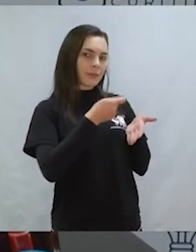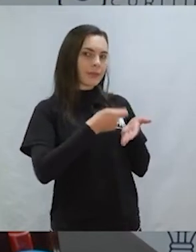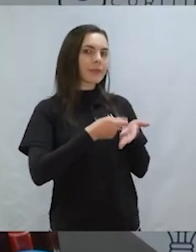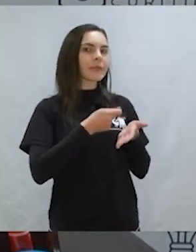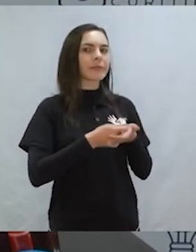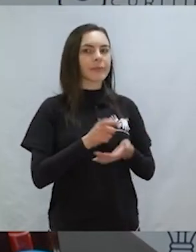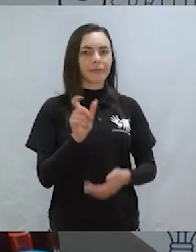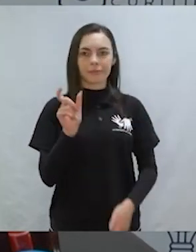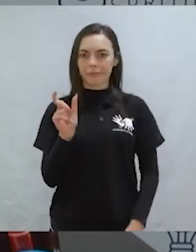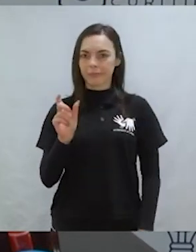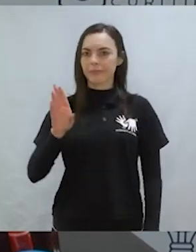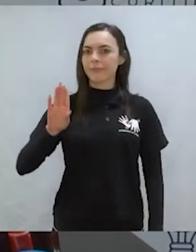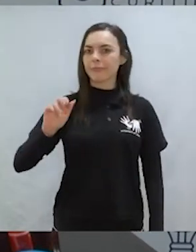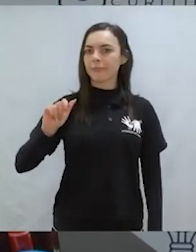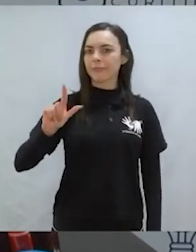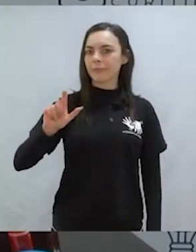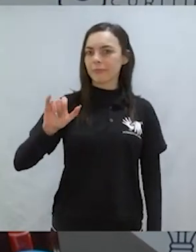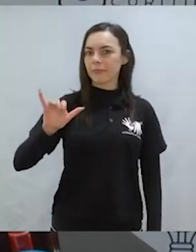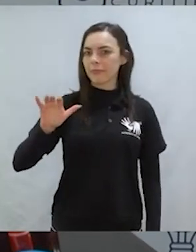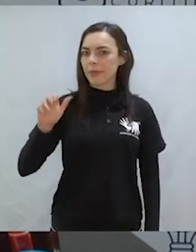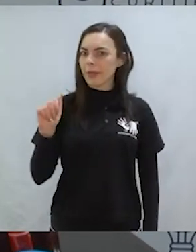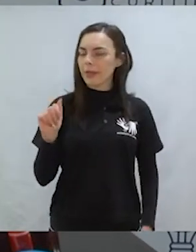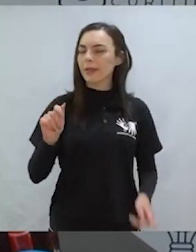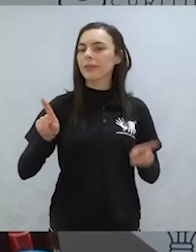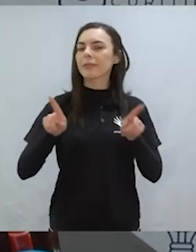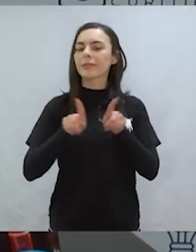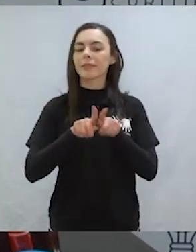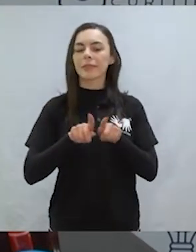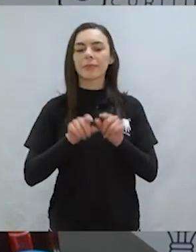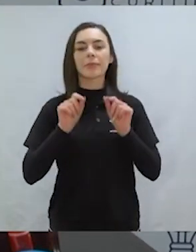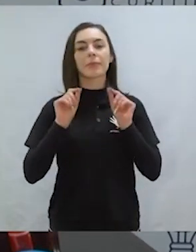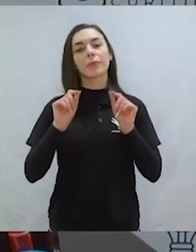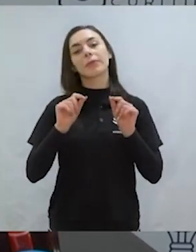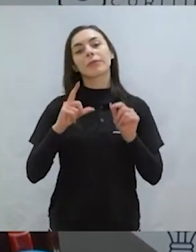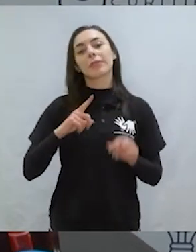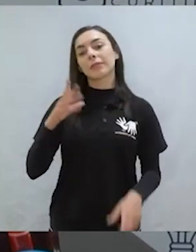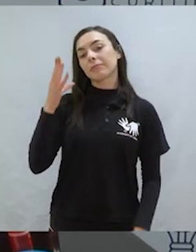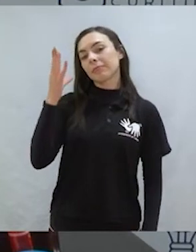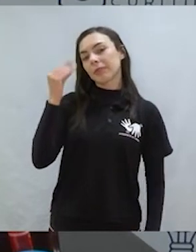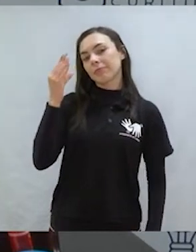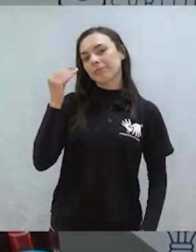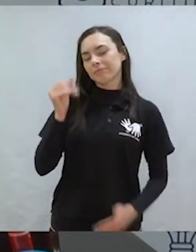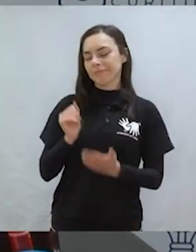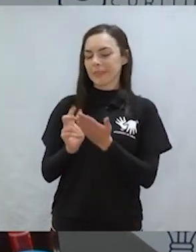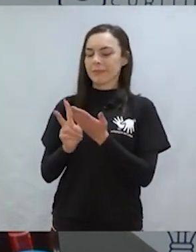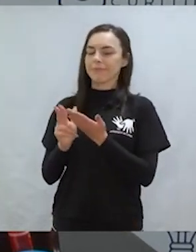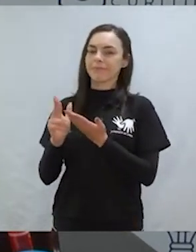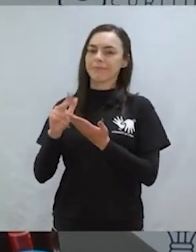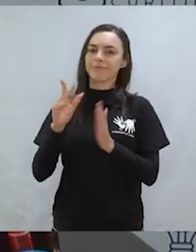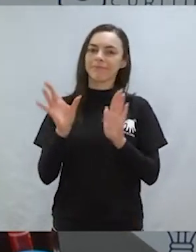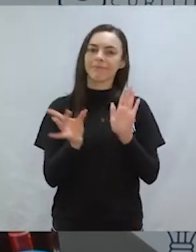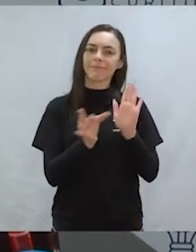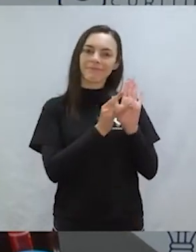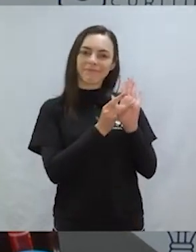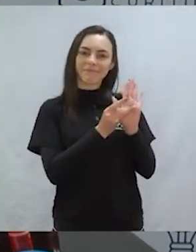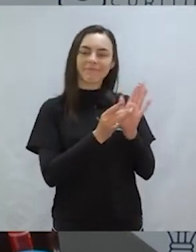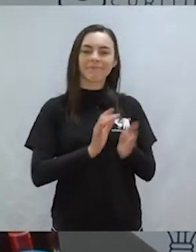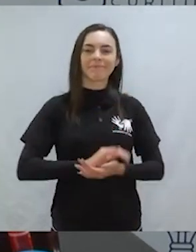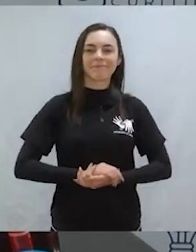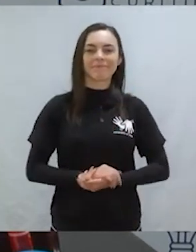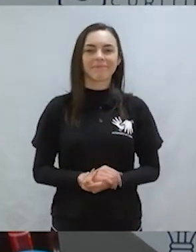escrevi baleia, a palavra baleia. E olha, encontrei uma baleia, recortei e colei aqui,